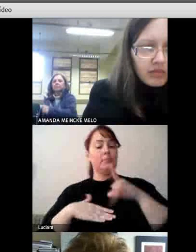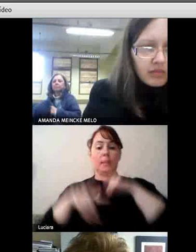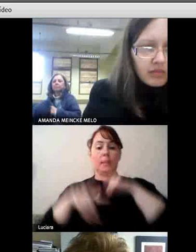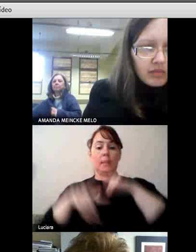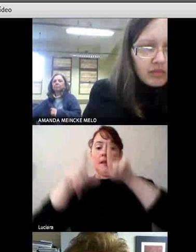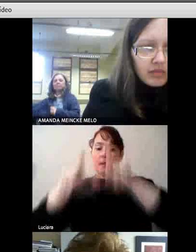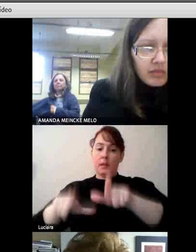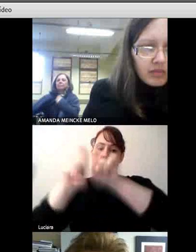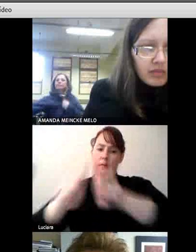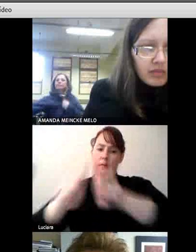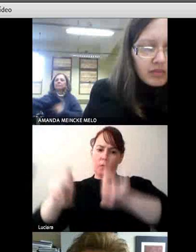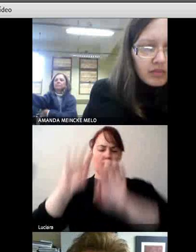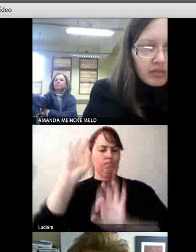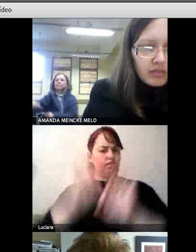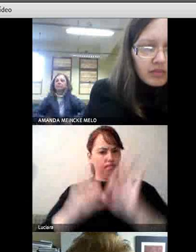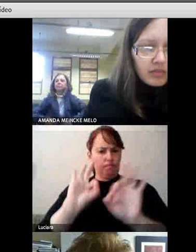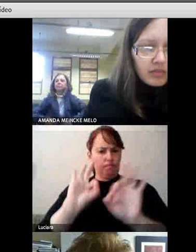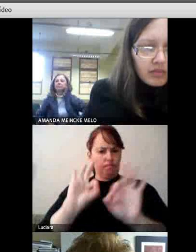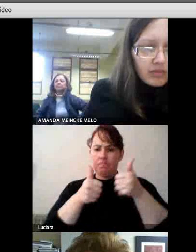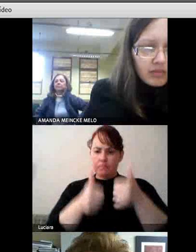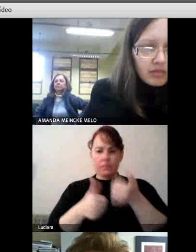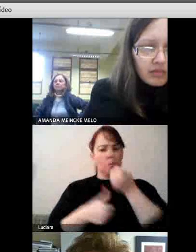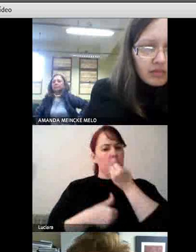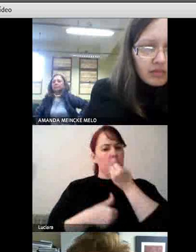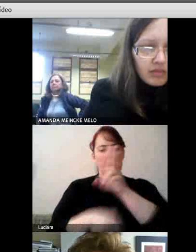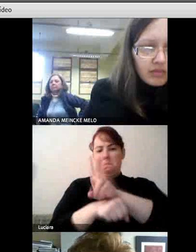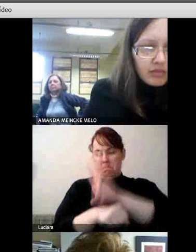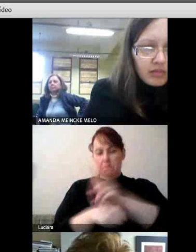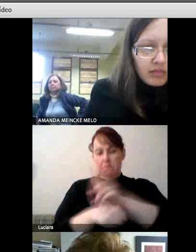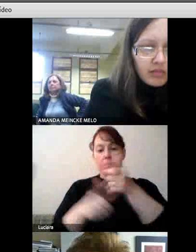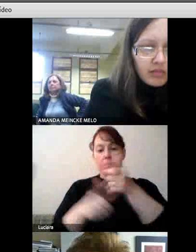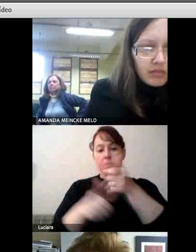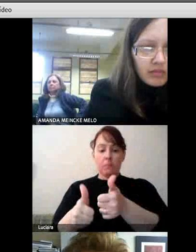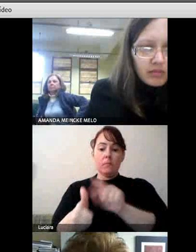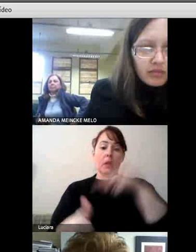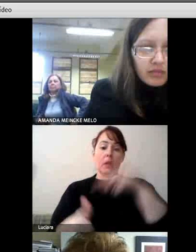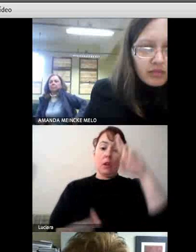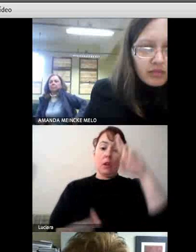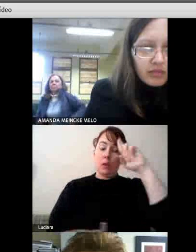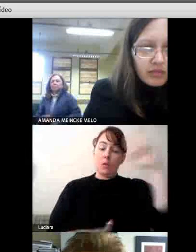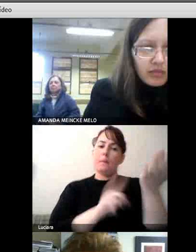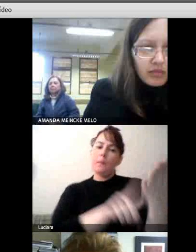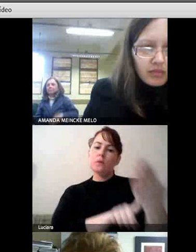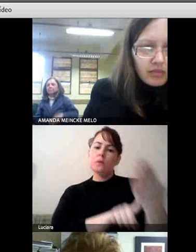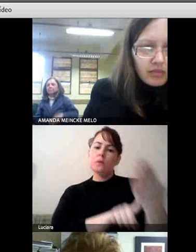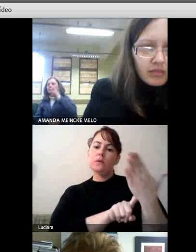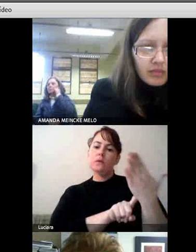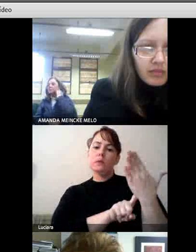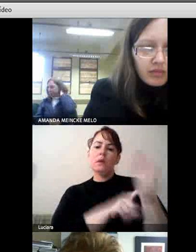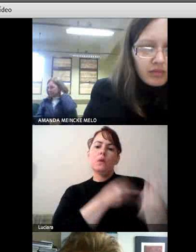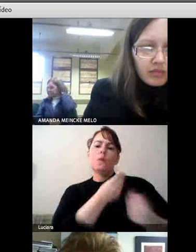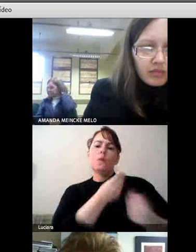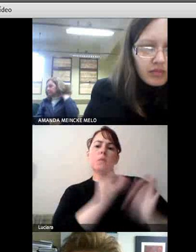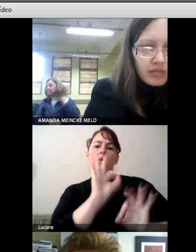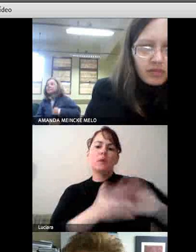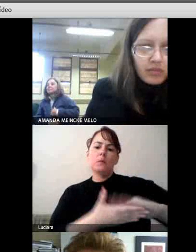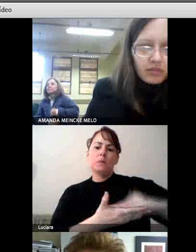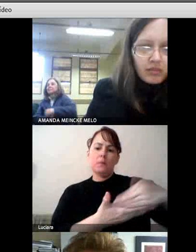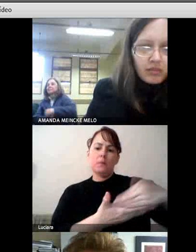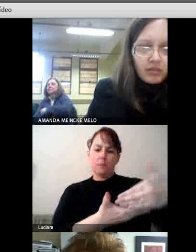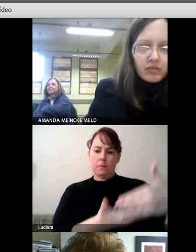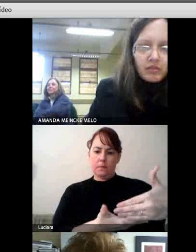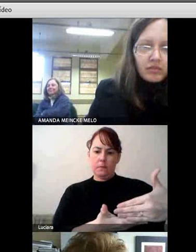uma das escolas que está afastada aqui de Porto Alegre, a gente tem que ir lá visitar. Não só a gente trabalha com os NTEs, como a gente